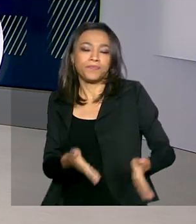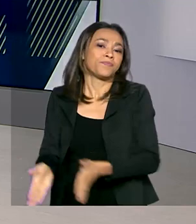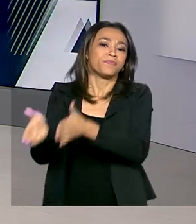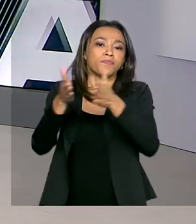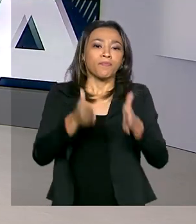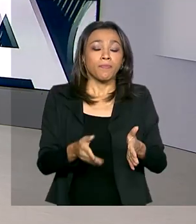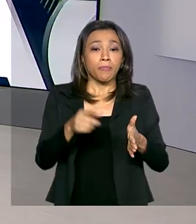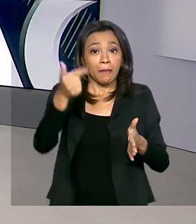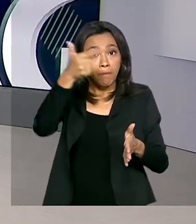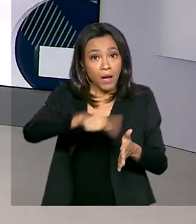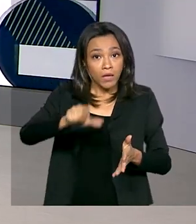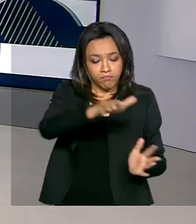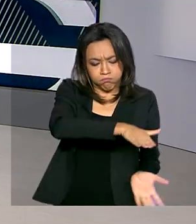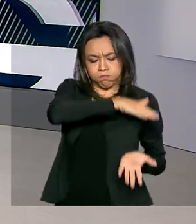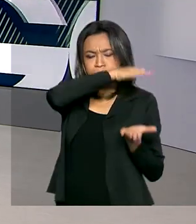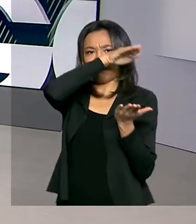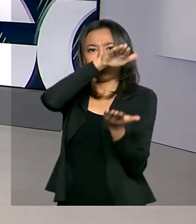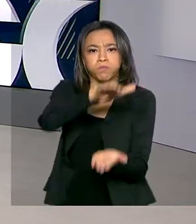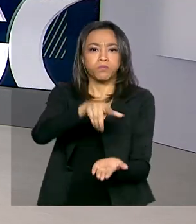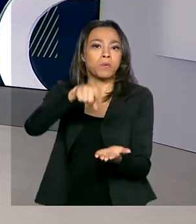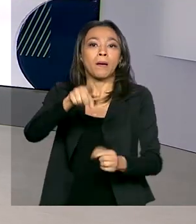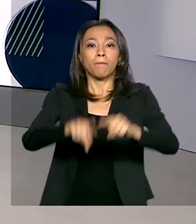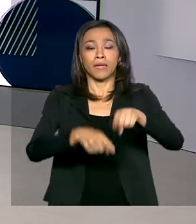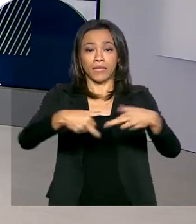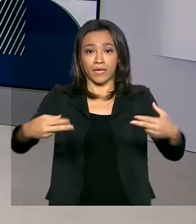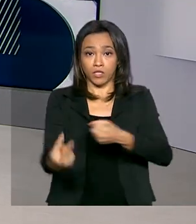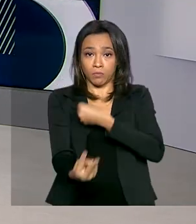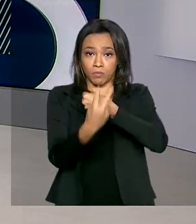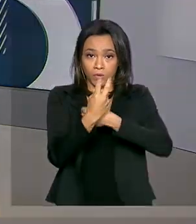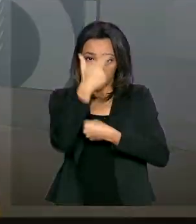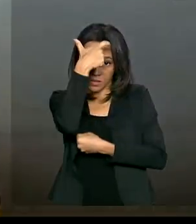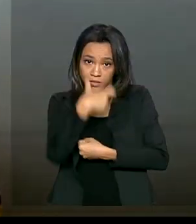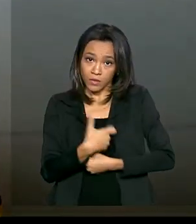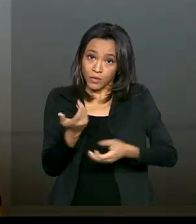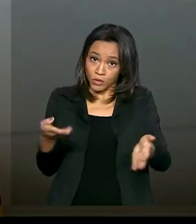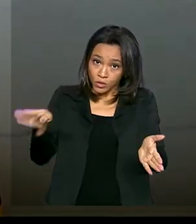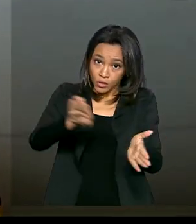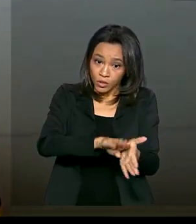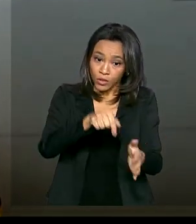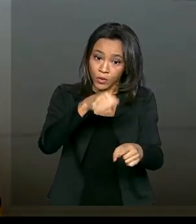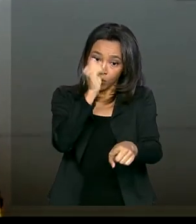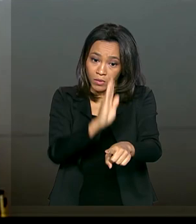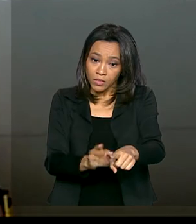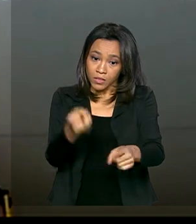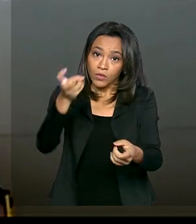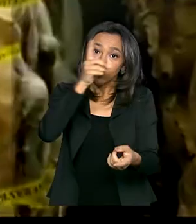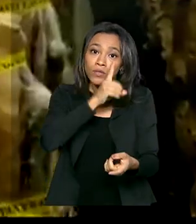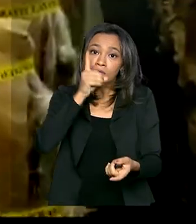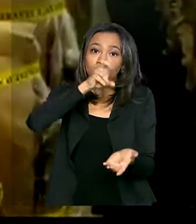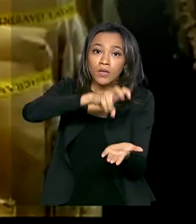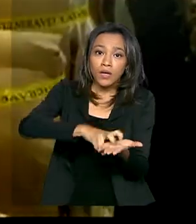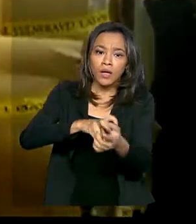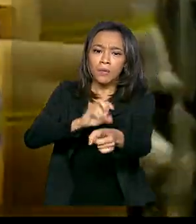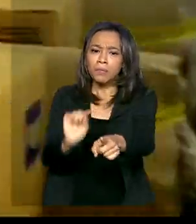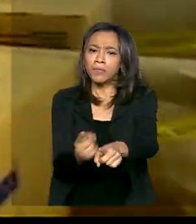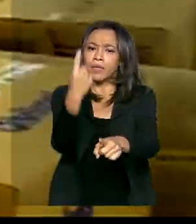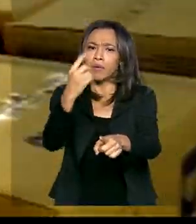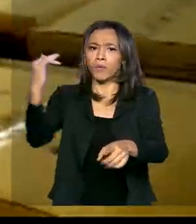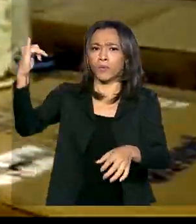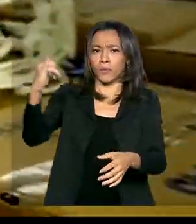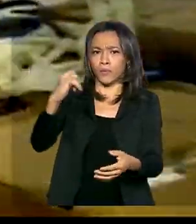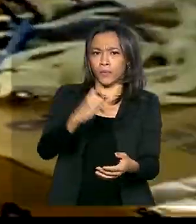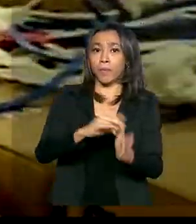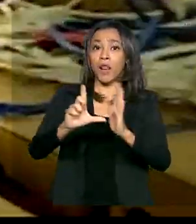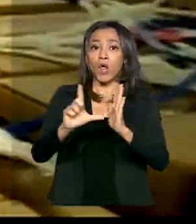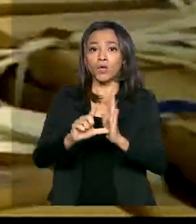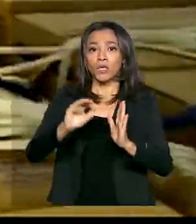carregamento com equipamentos de proteção individual chegou ao Brasil na manhã desse domingo. Foi o primeiro voo fretado pelas